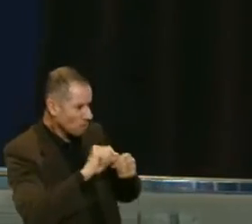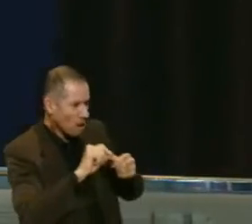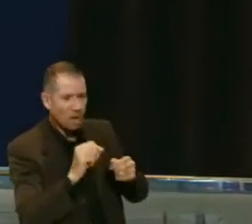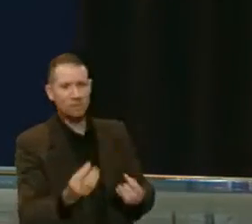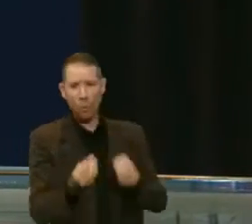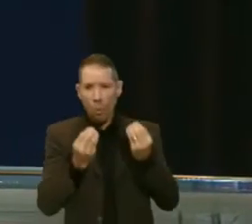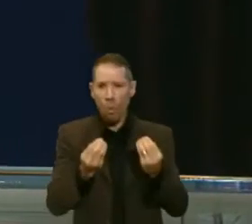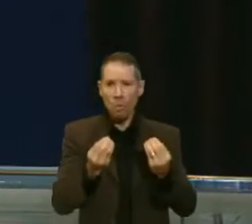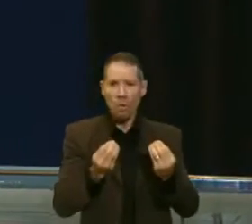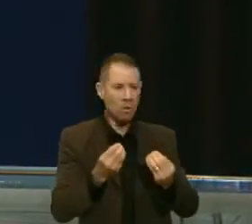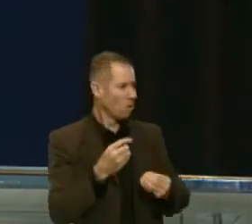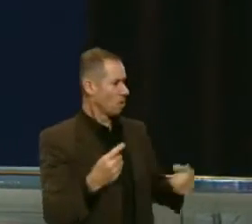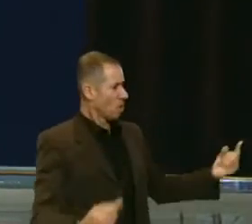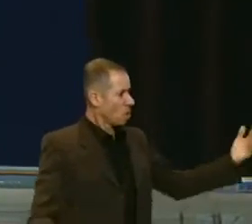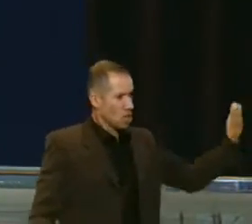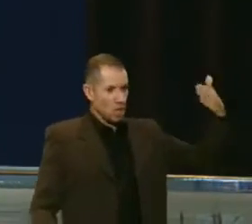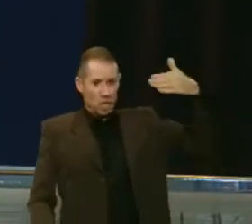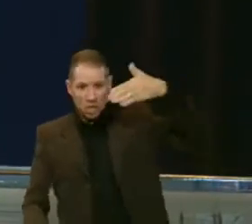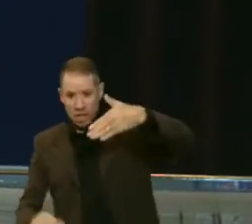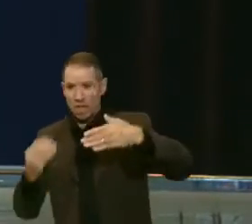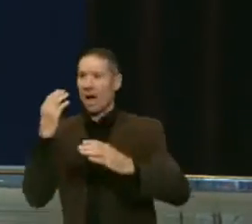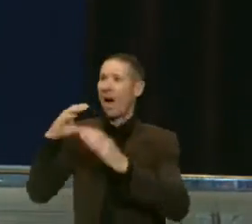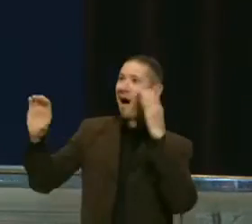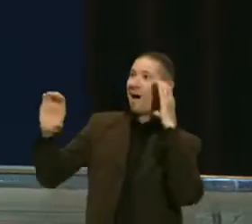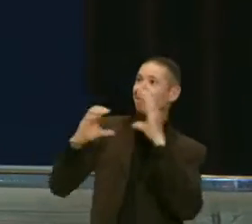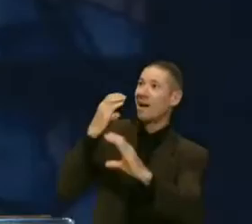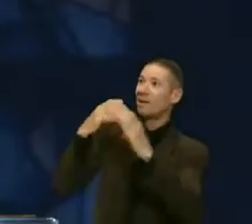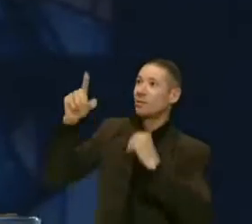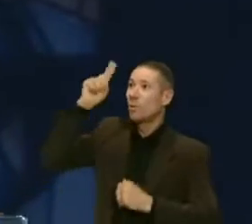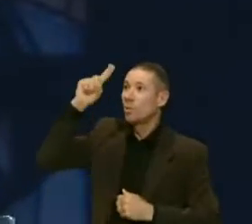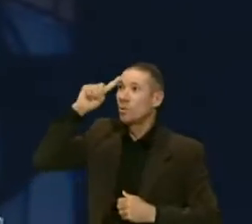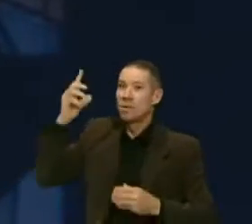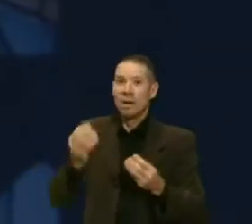Como você chega cantando aqui todos os dias?